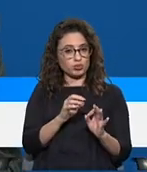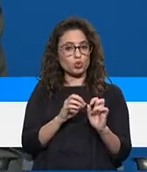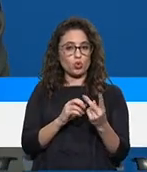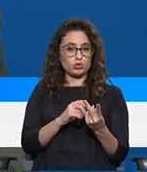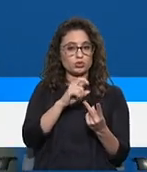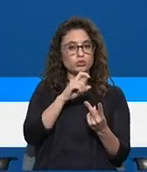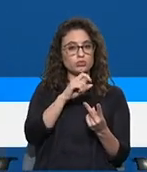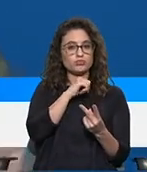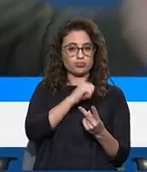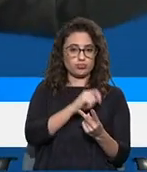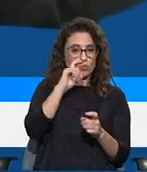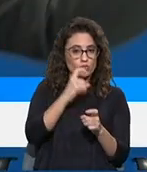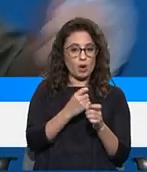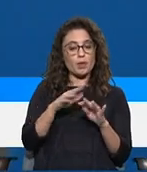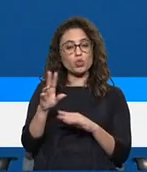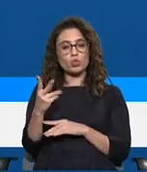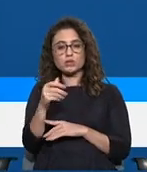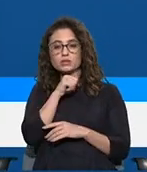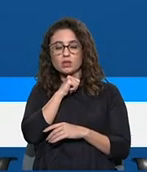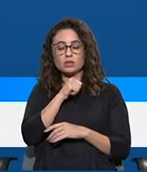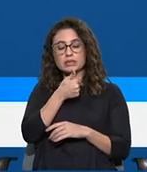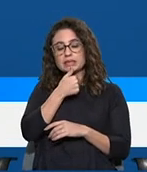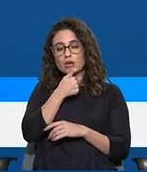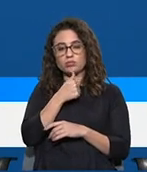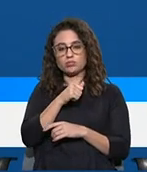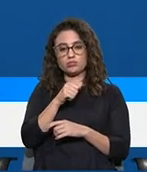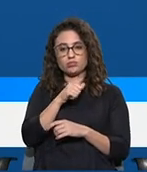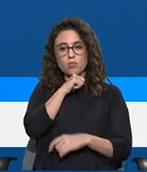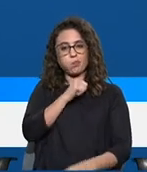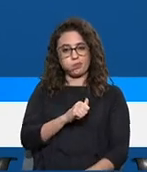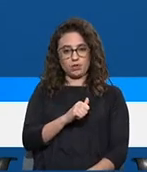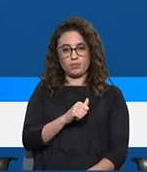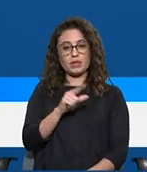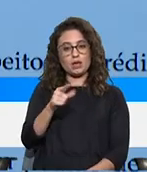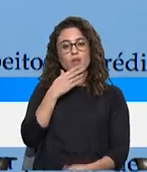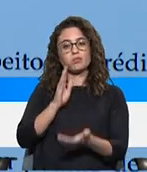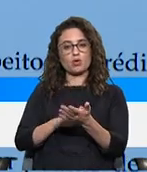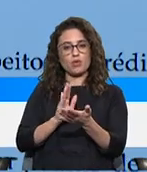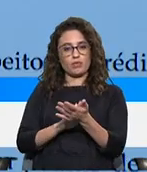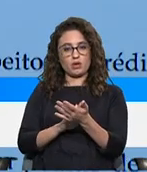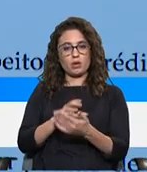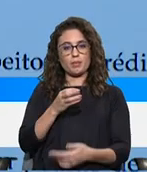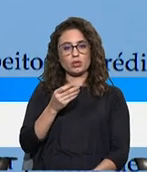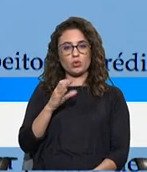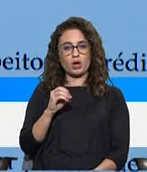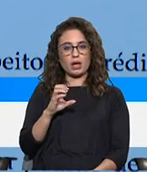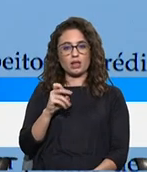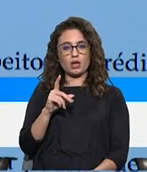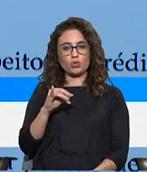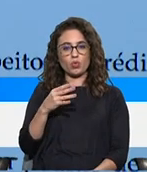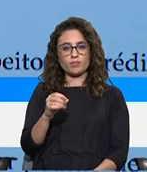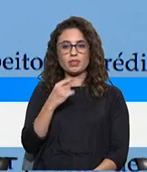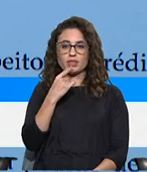dois com decisão desfavorável. E aqui está a prova como Pedro Calado estará, alegadamente,